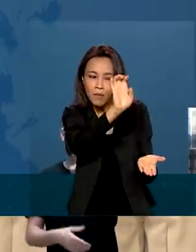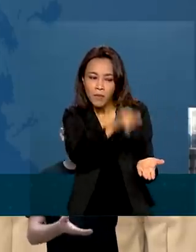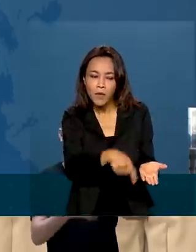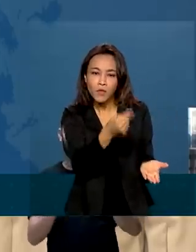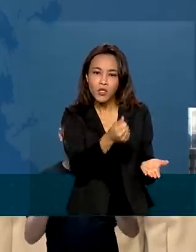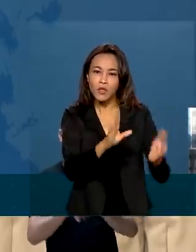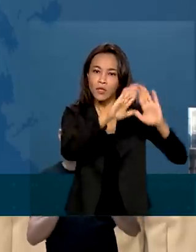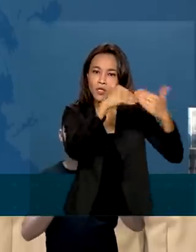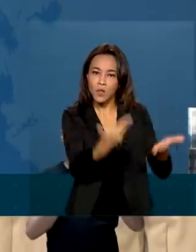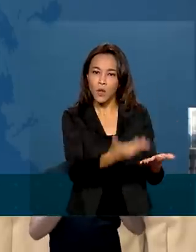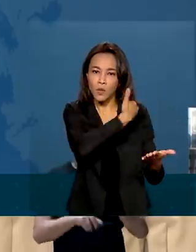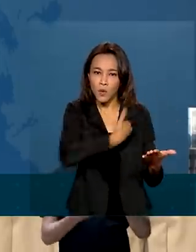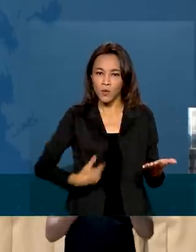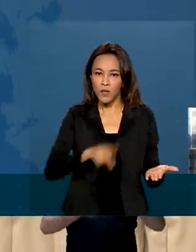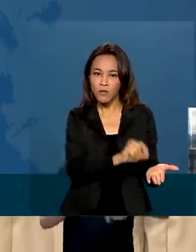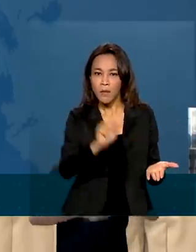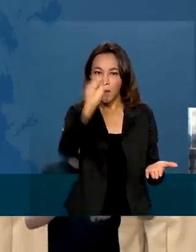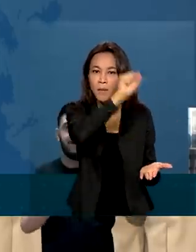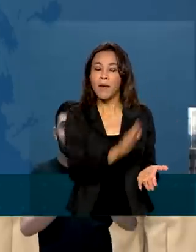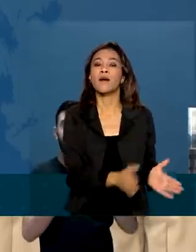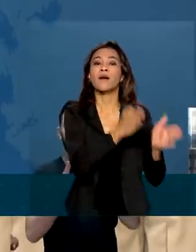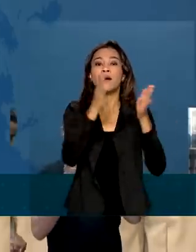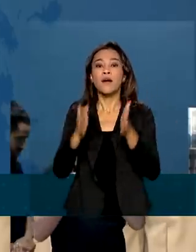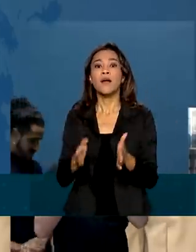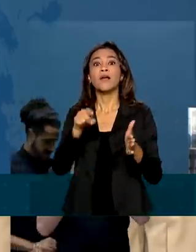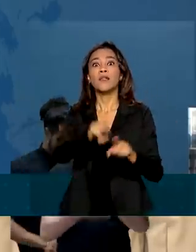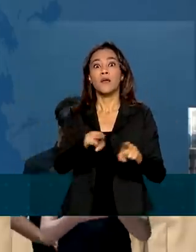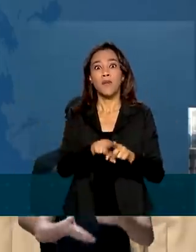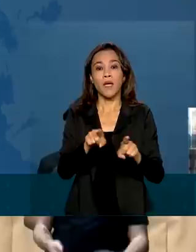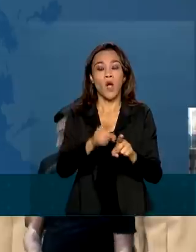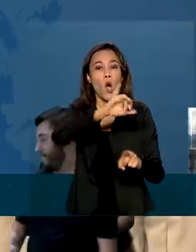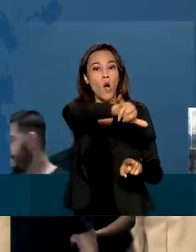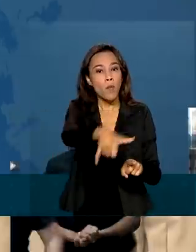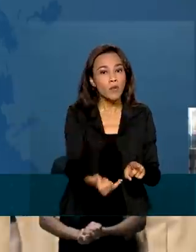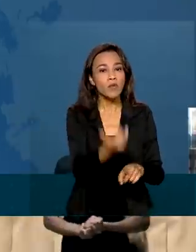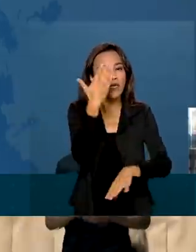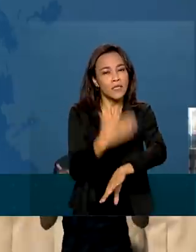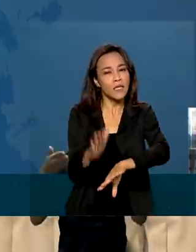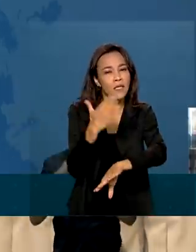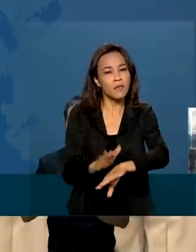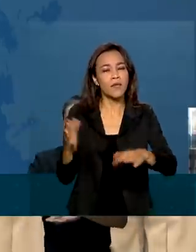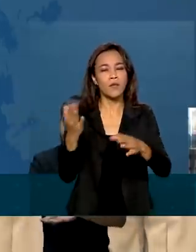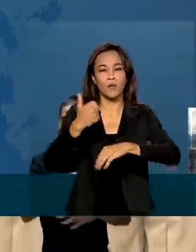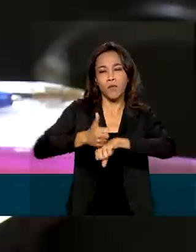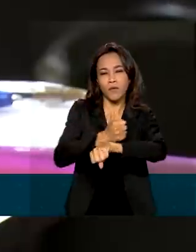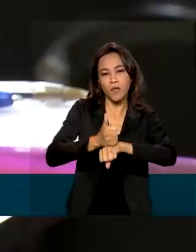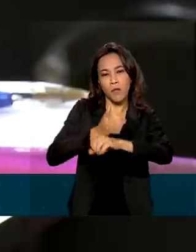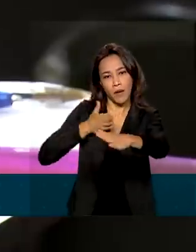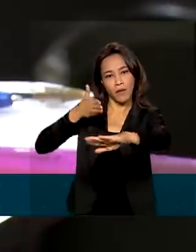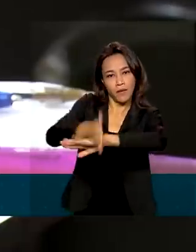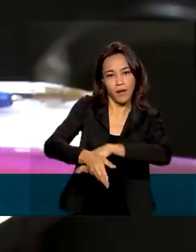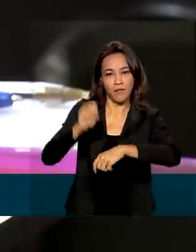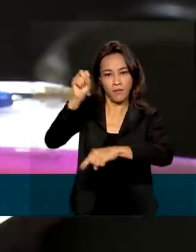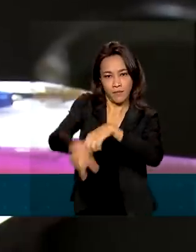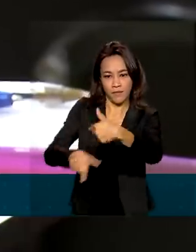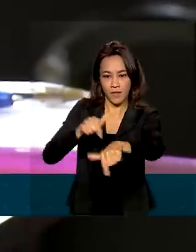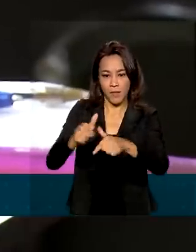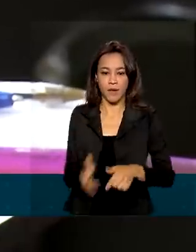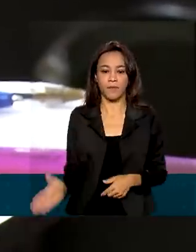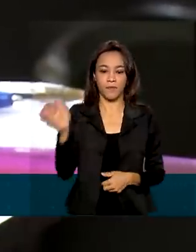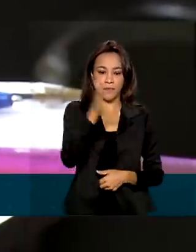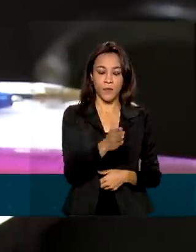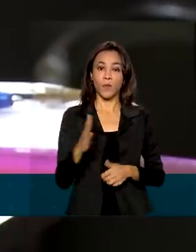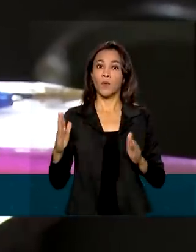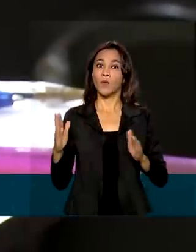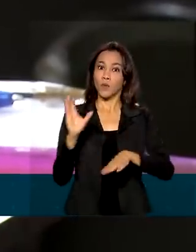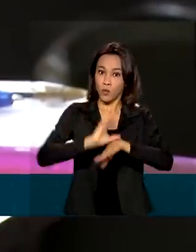de ensino e abre oportunidade de qualificação profissional para a entrada no mercado de trabalho. Os cursos terão duração de